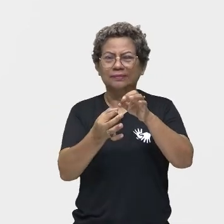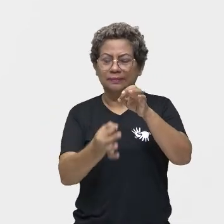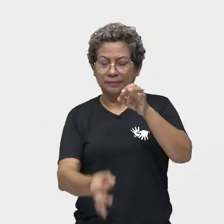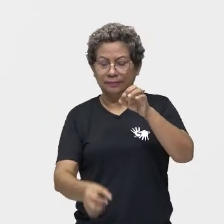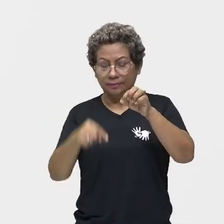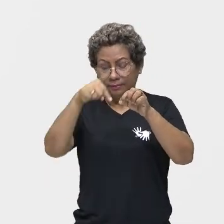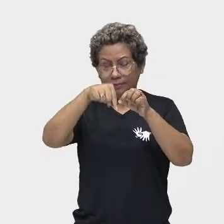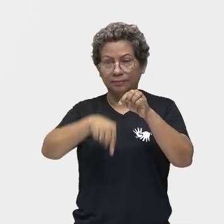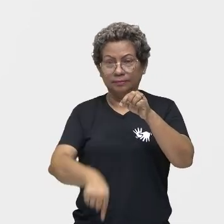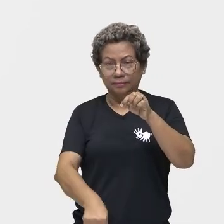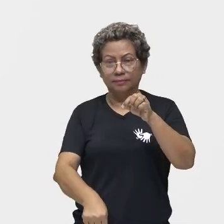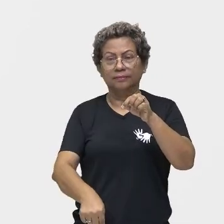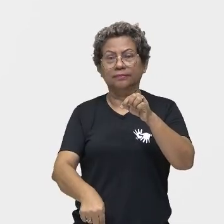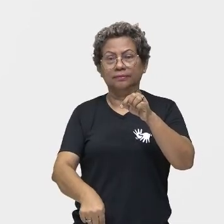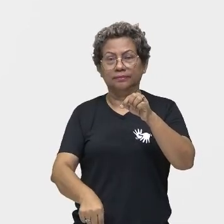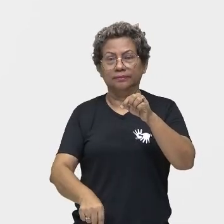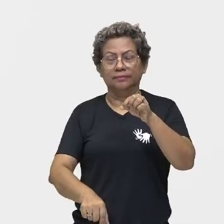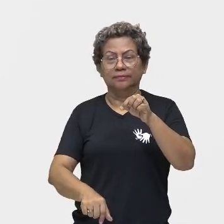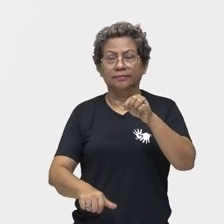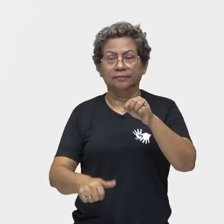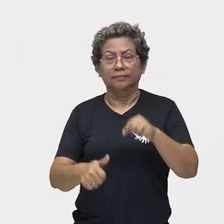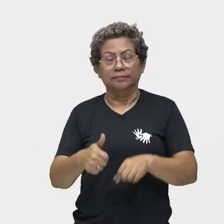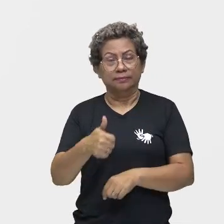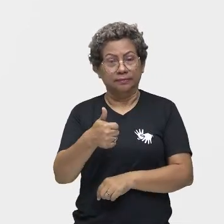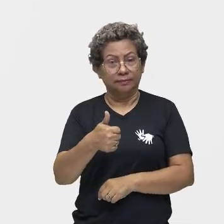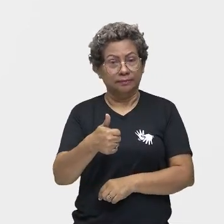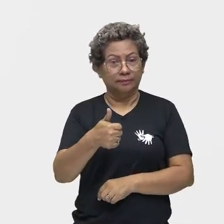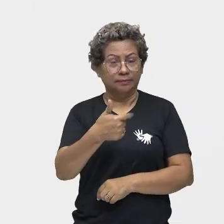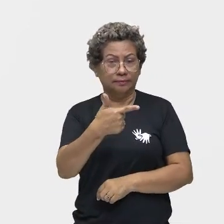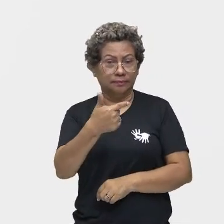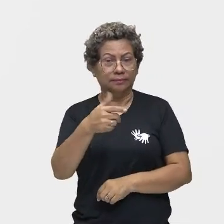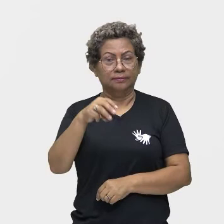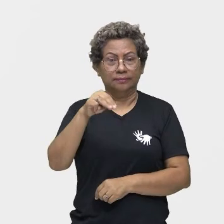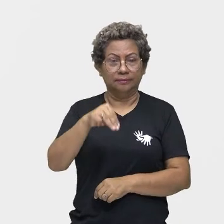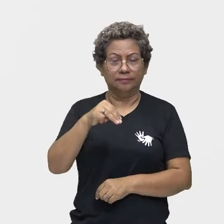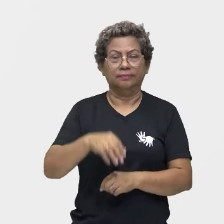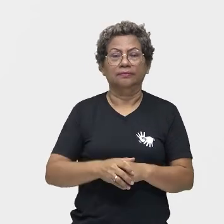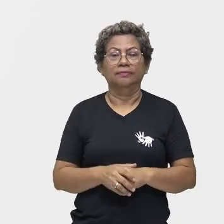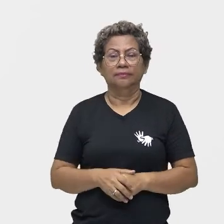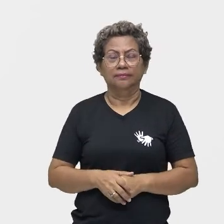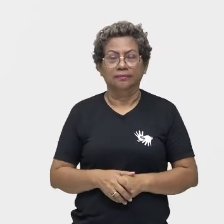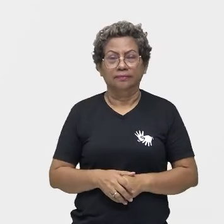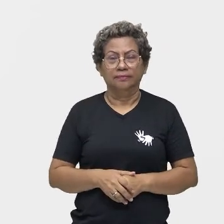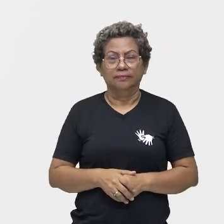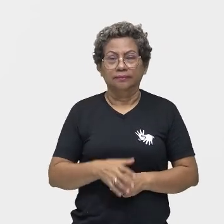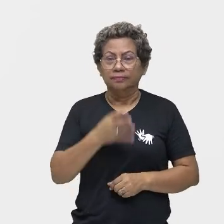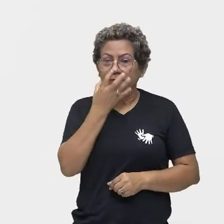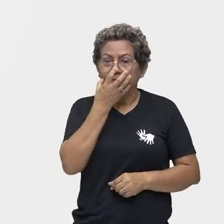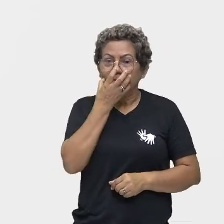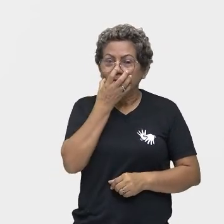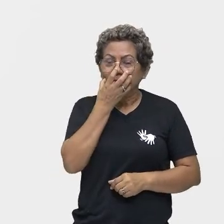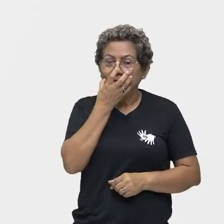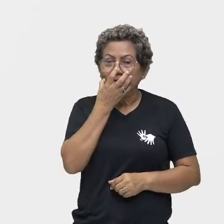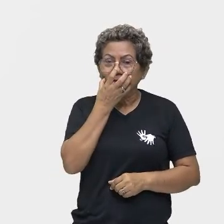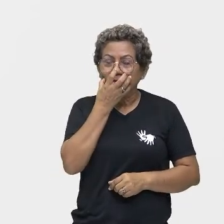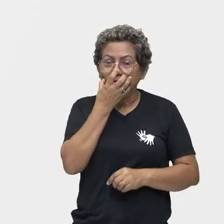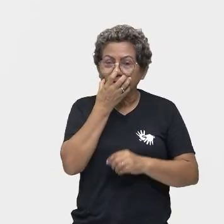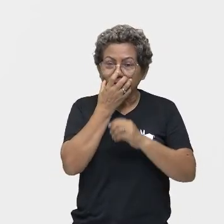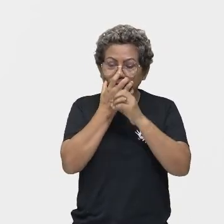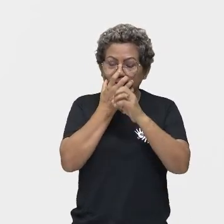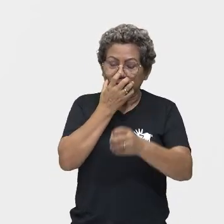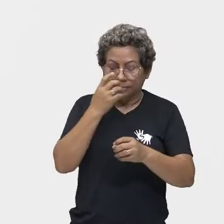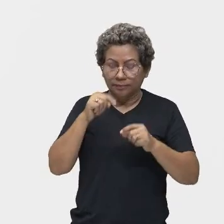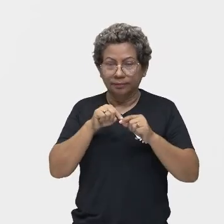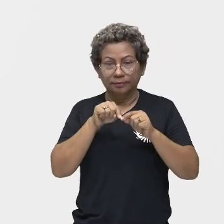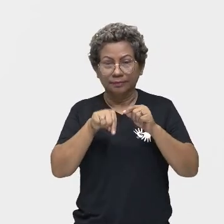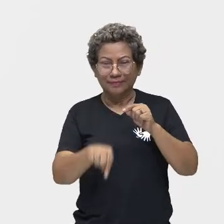que está a 12 metros do barco A. A distância do mergulhador M2 ao barco A em metros é.